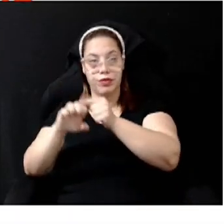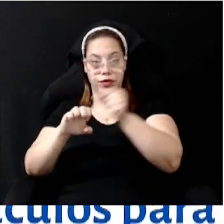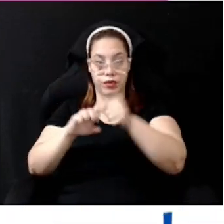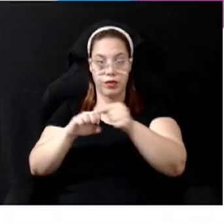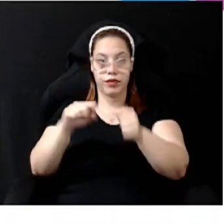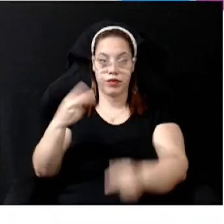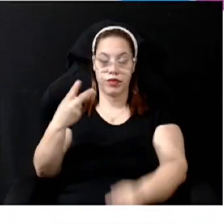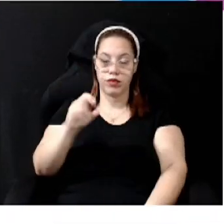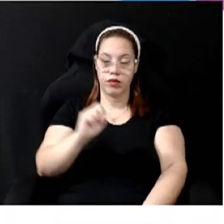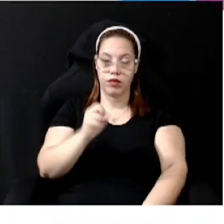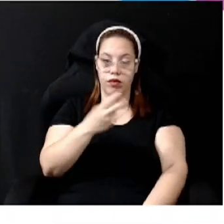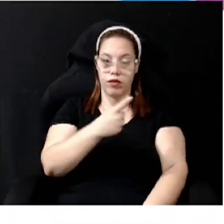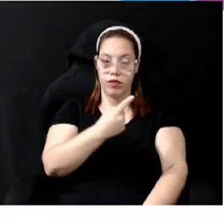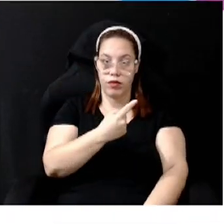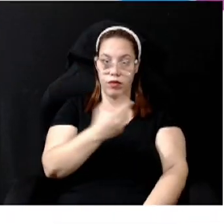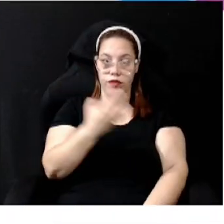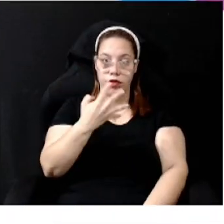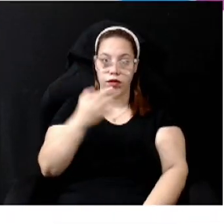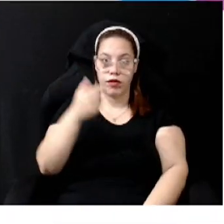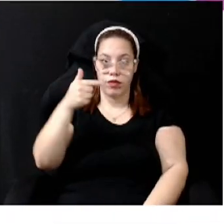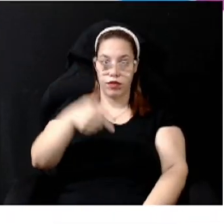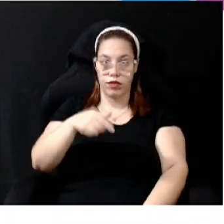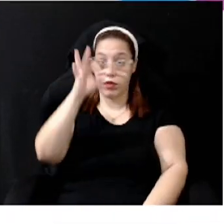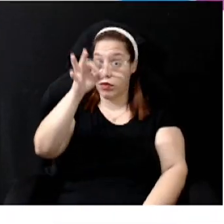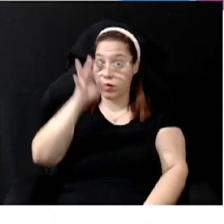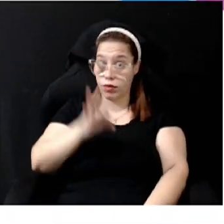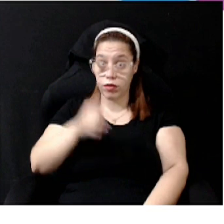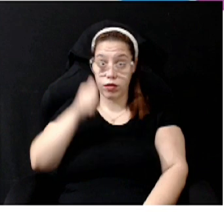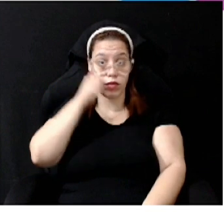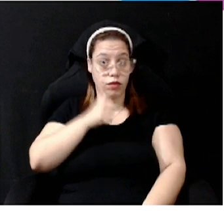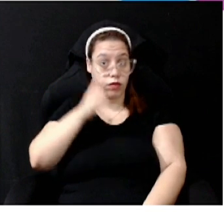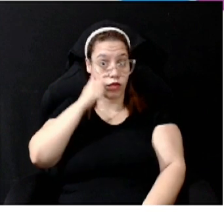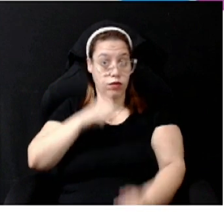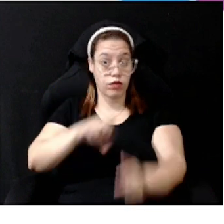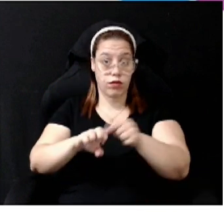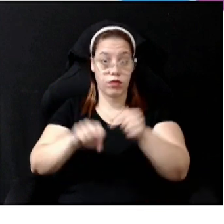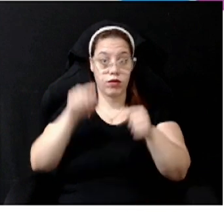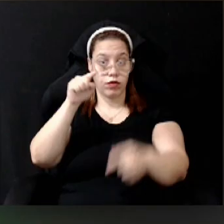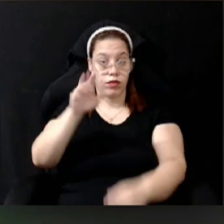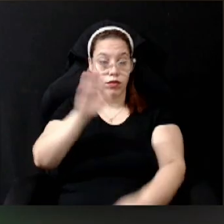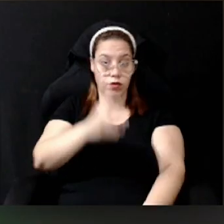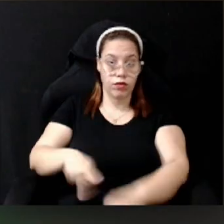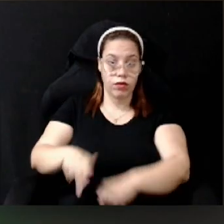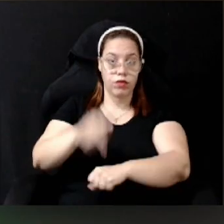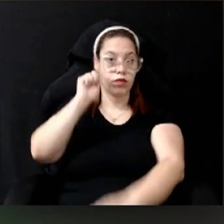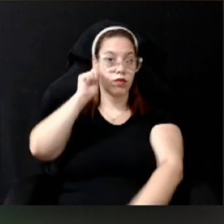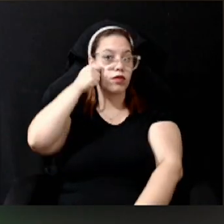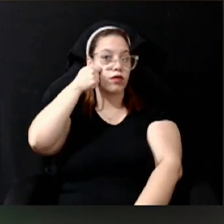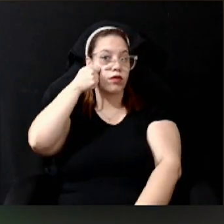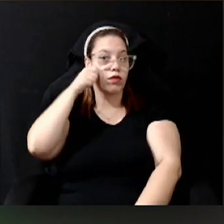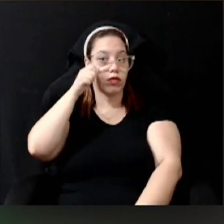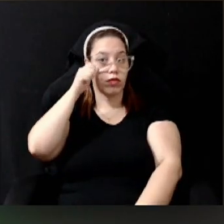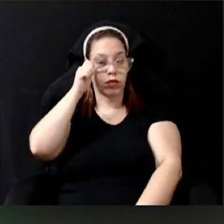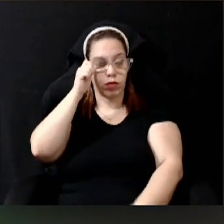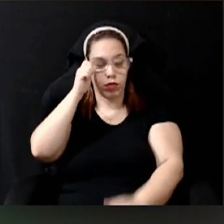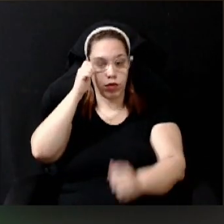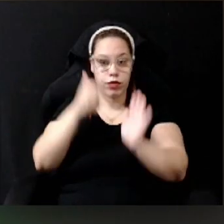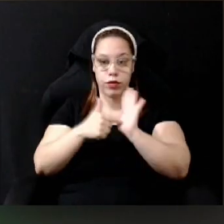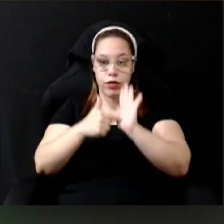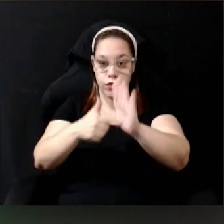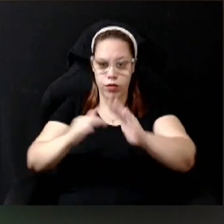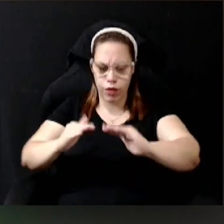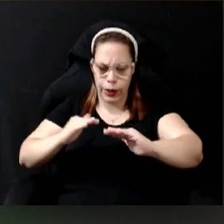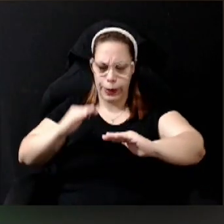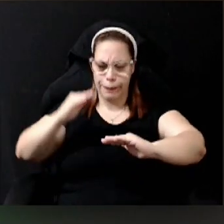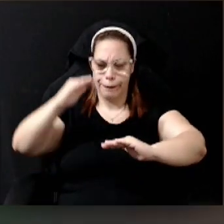2021, 47% das mulheres que empreendem no Brasil são negras. Isso mostra um avanço